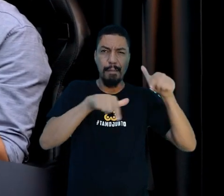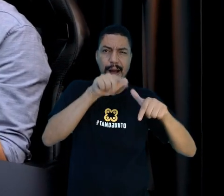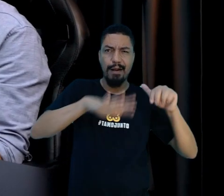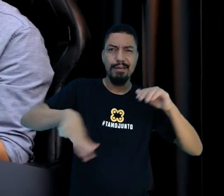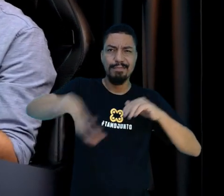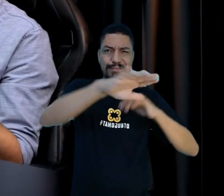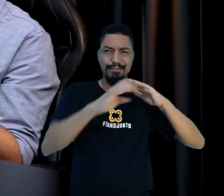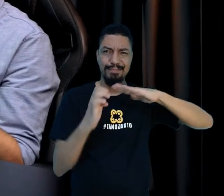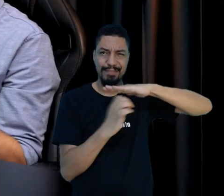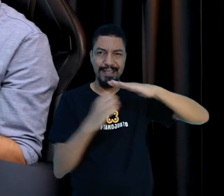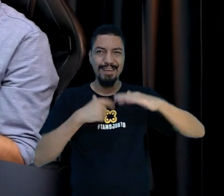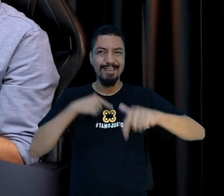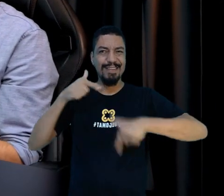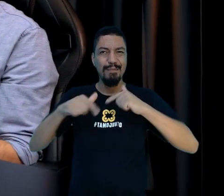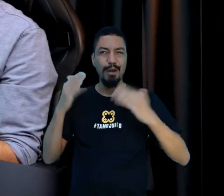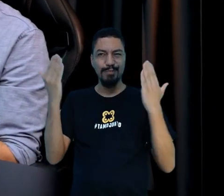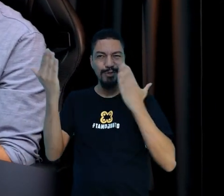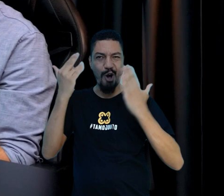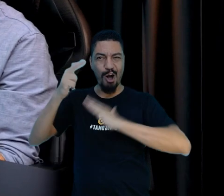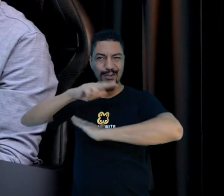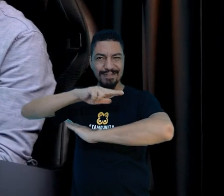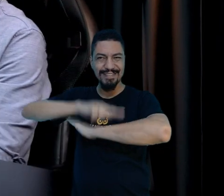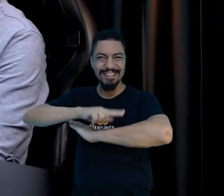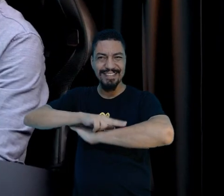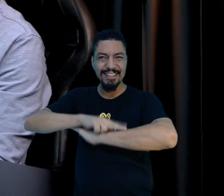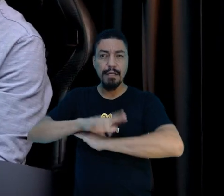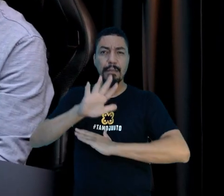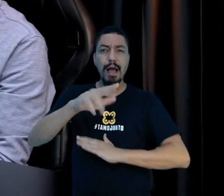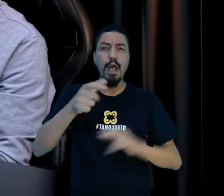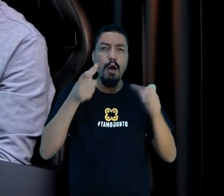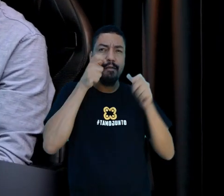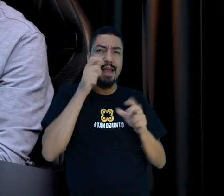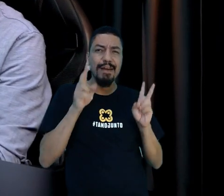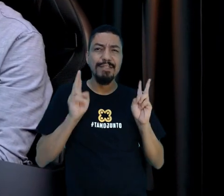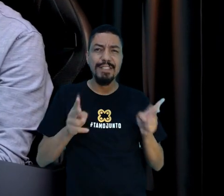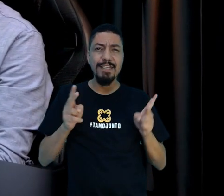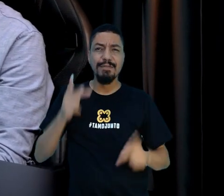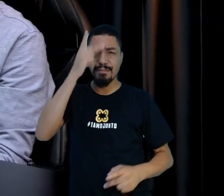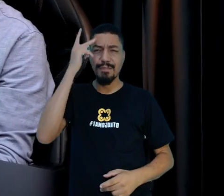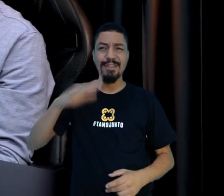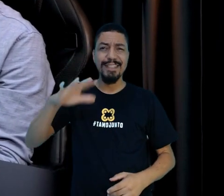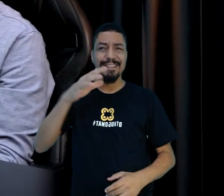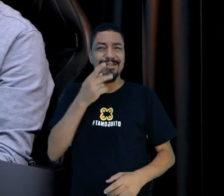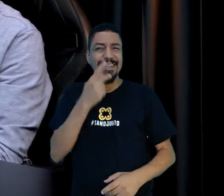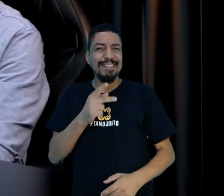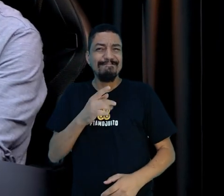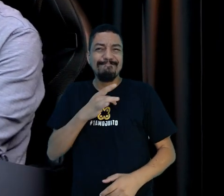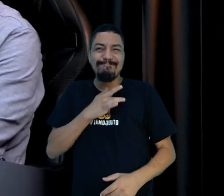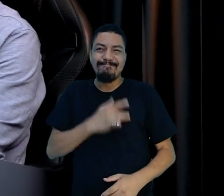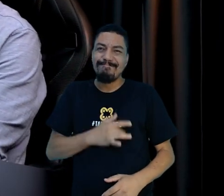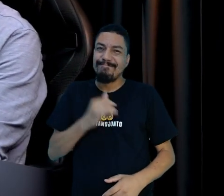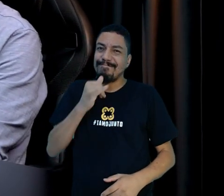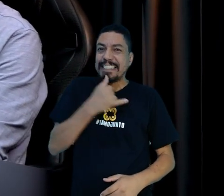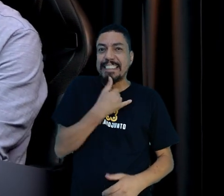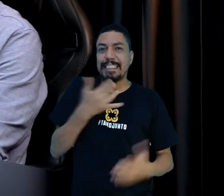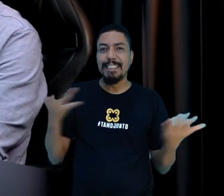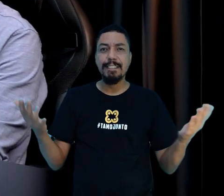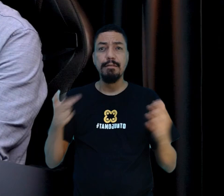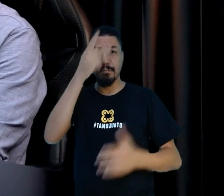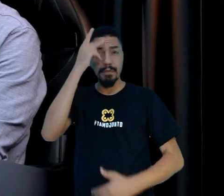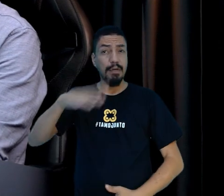mercado. Sou psicólogo clínico, né? Estou em outro lugar. Mas que eu escuto muito, e que é uma pena, assim, inclusive de